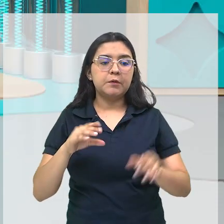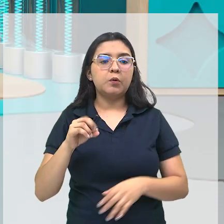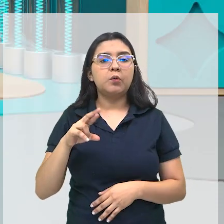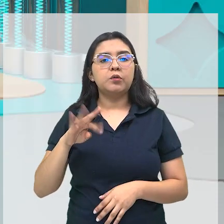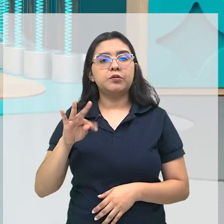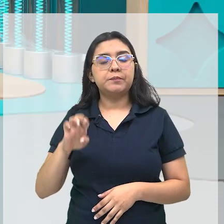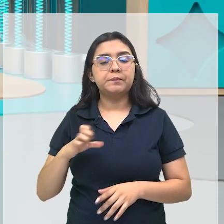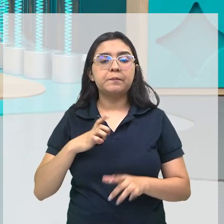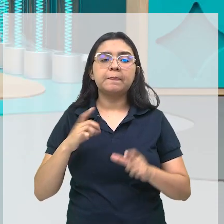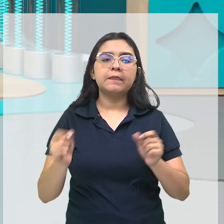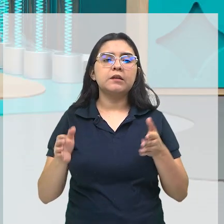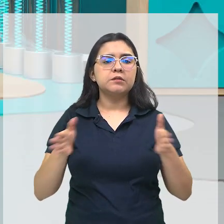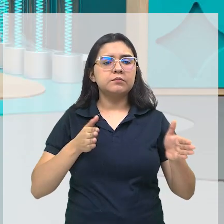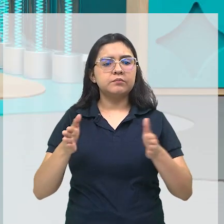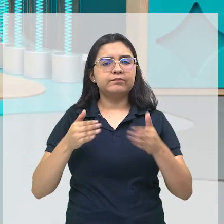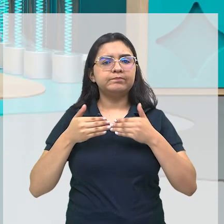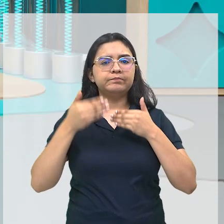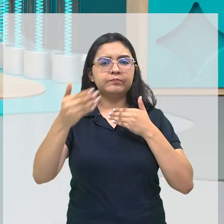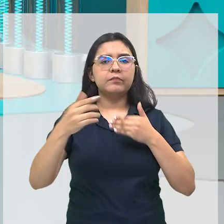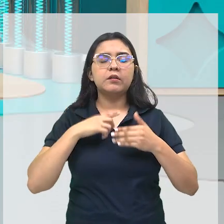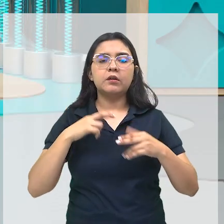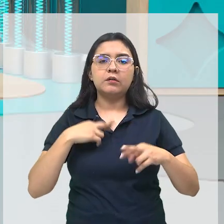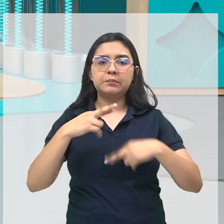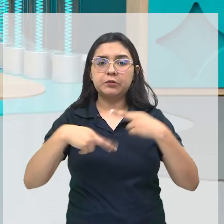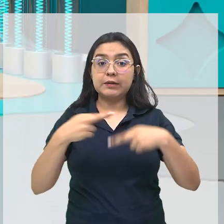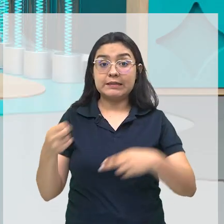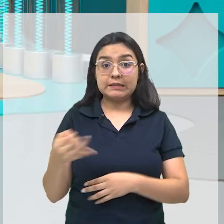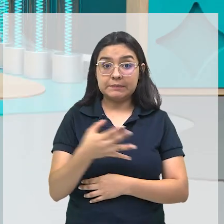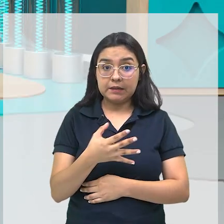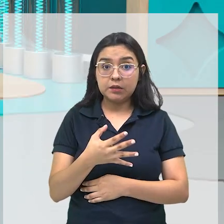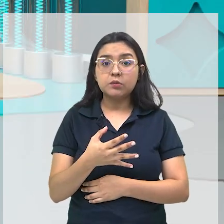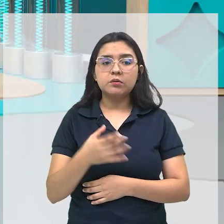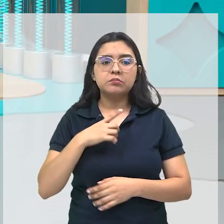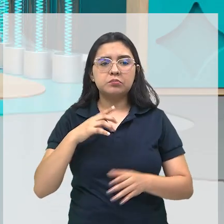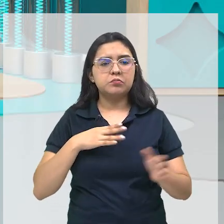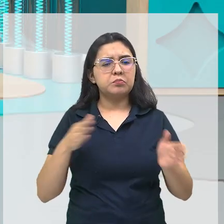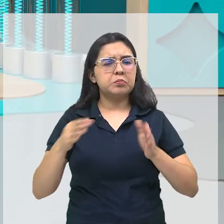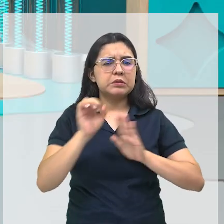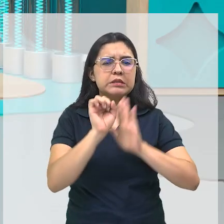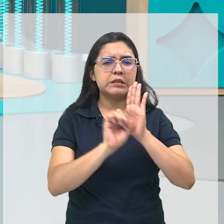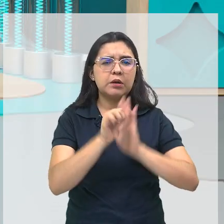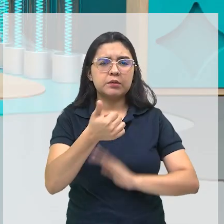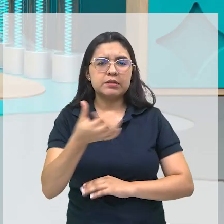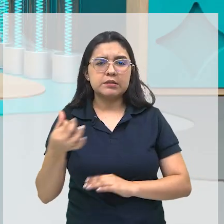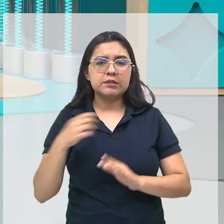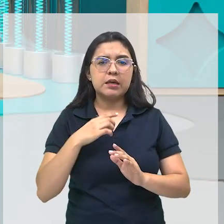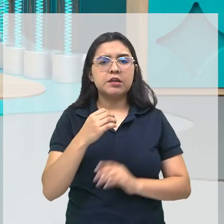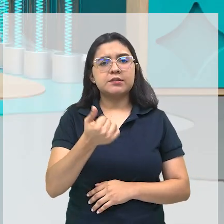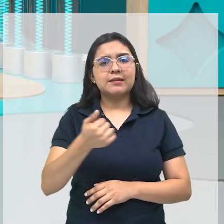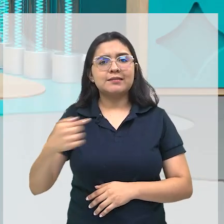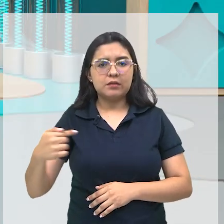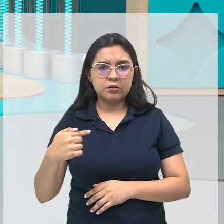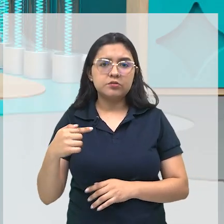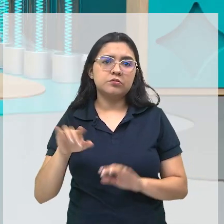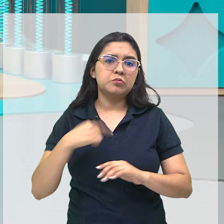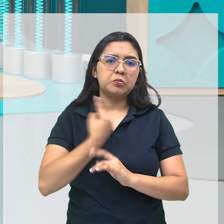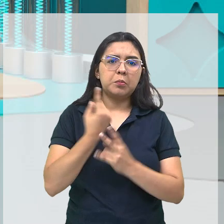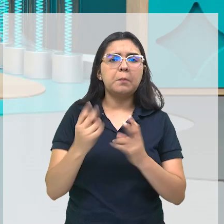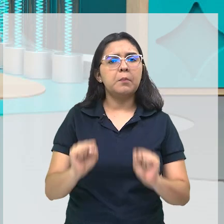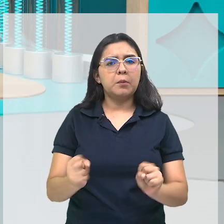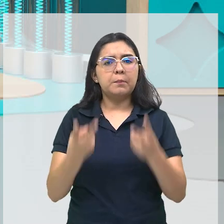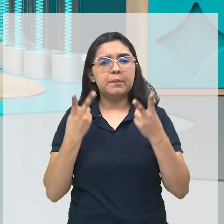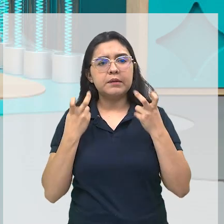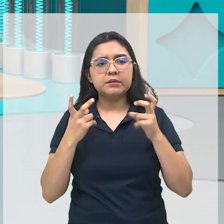um pouquinho mais adiante na história, no período do Renascimento, ali entre o século XVI e XVII, nós